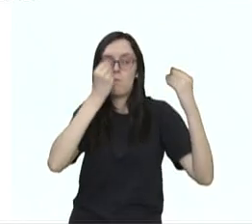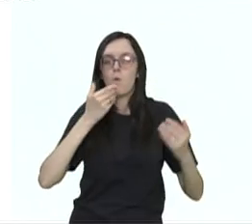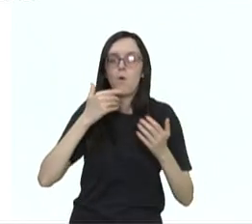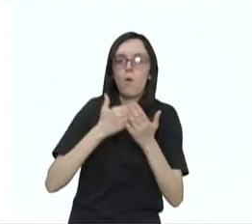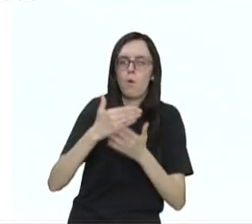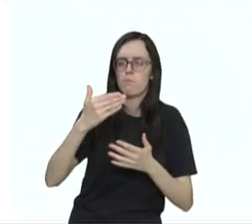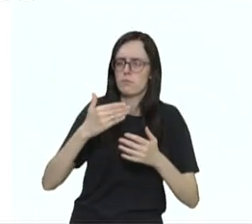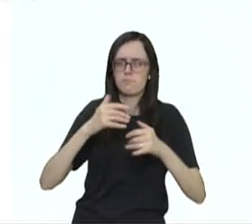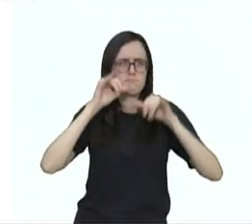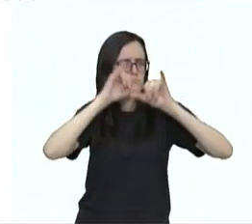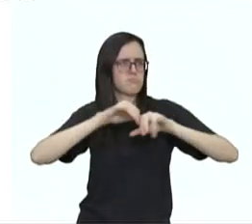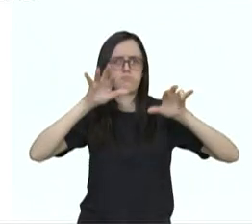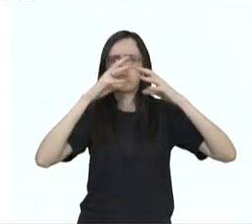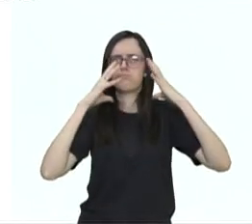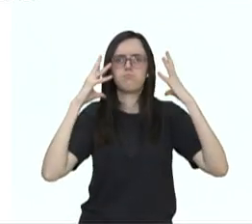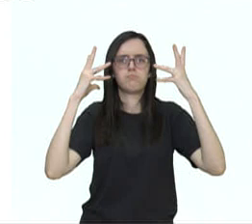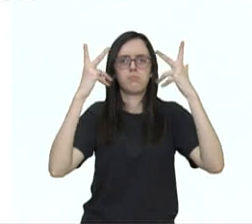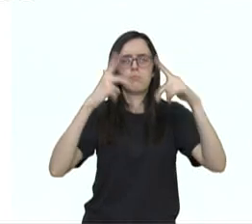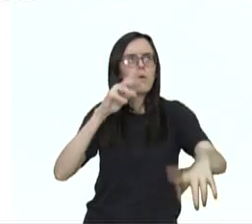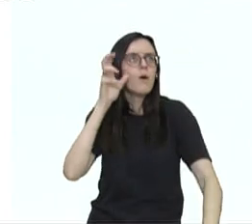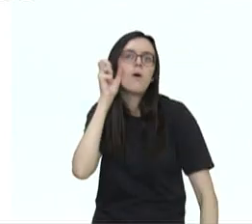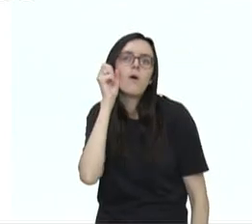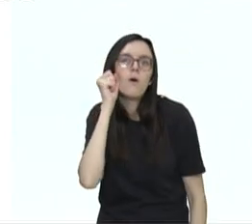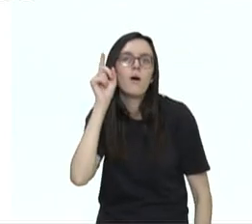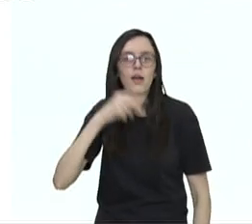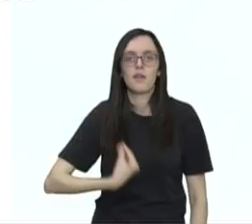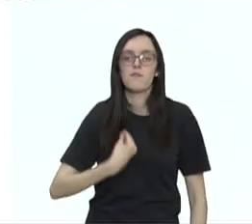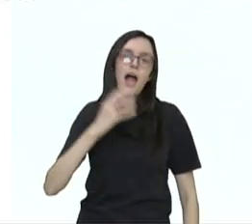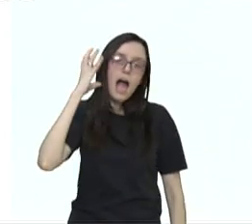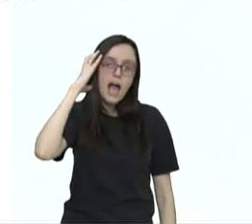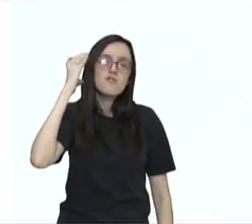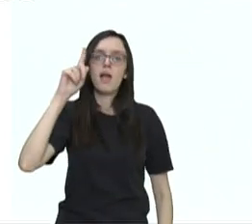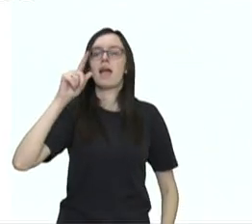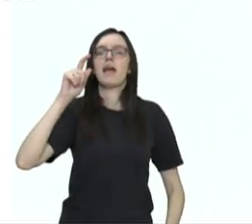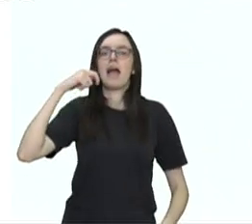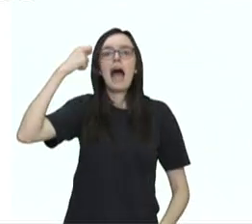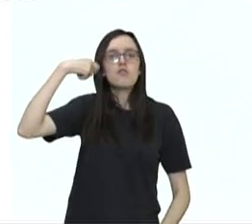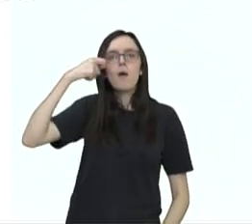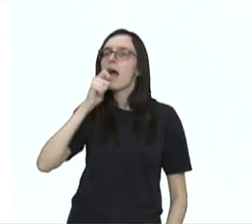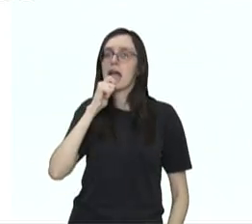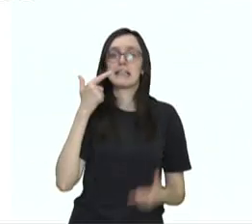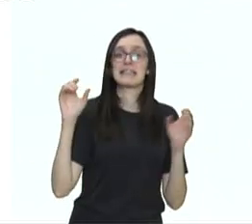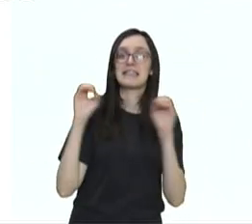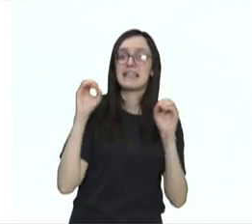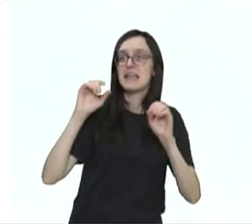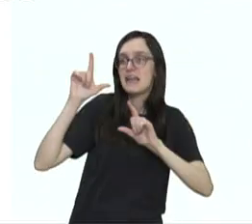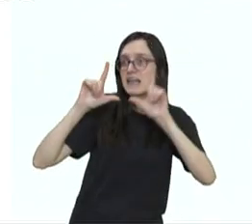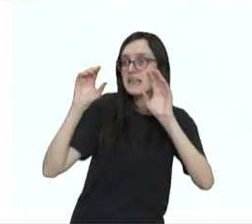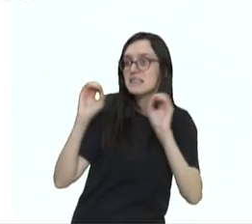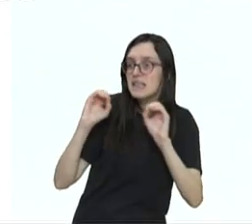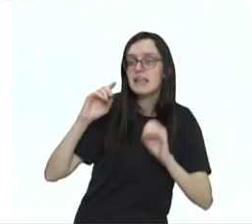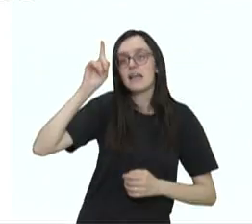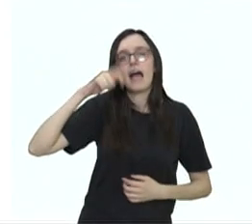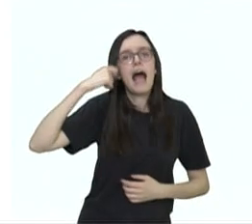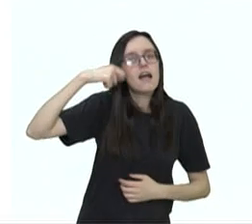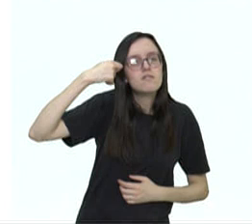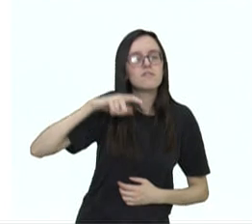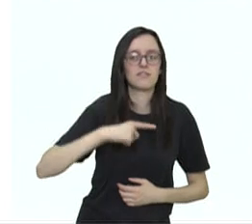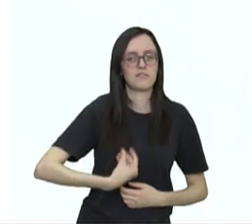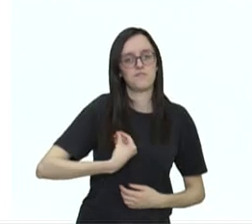fazer sucesso no Brasil inteiro, os radioatores, já que as radionovelas viraram um sucesso absurdo aí no